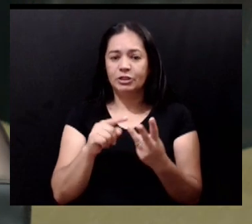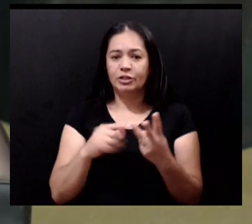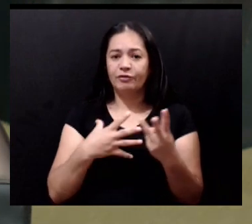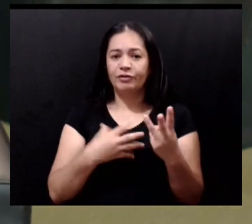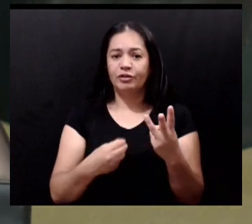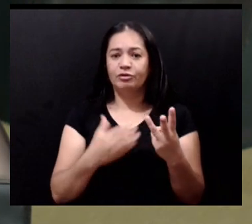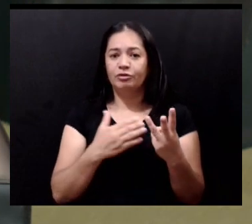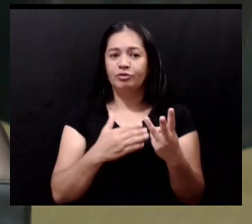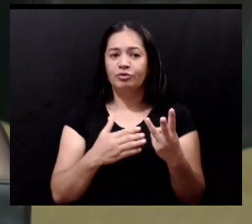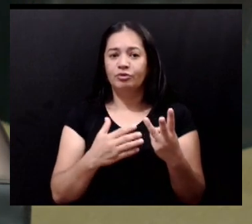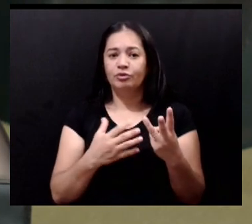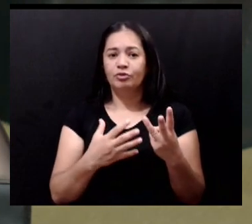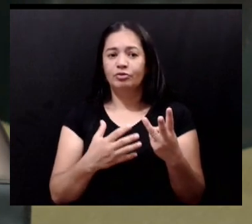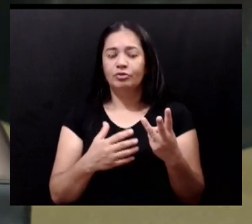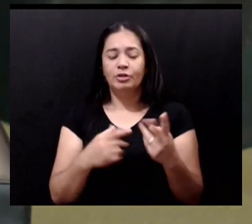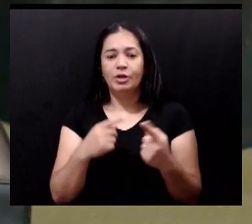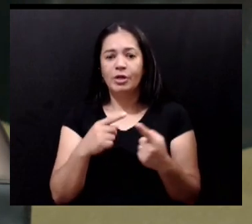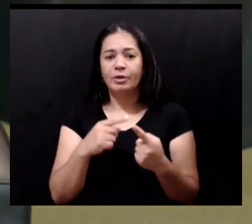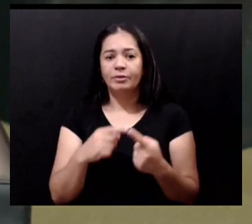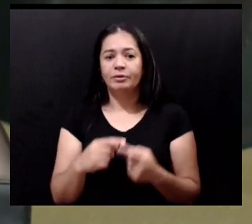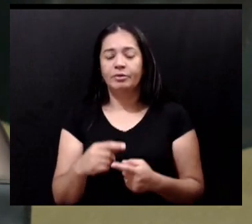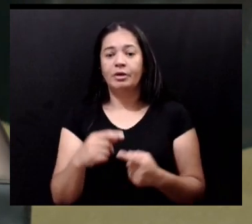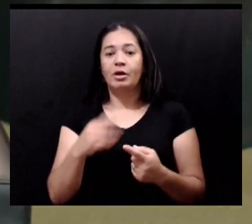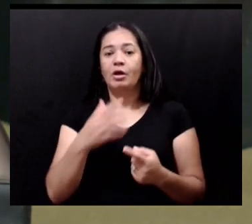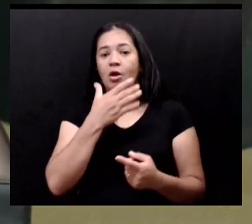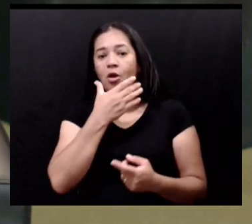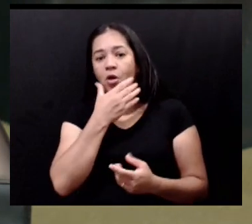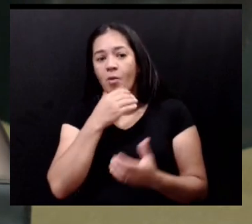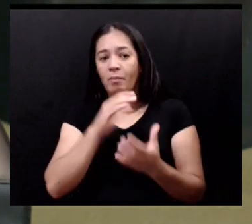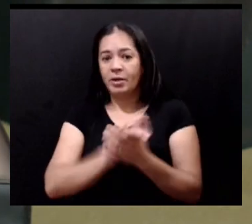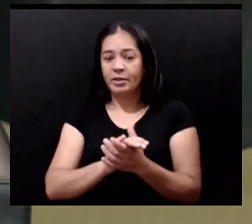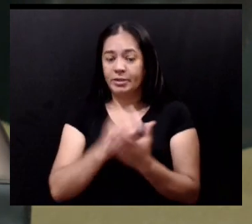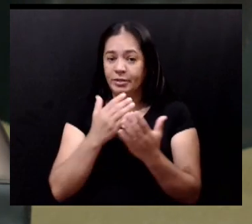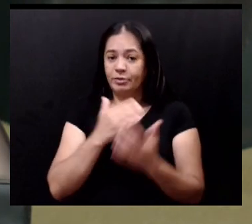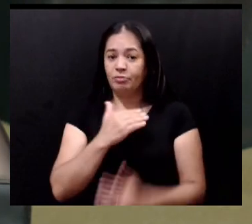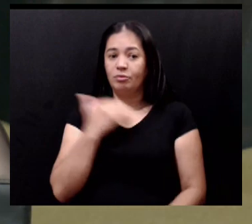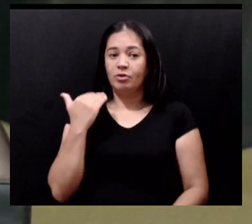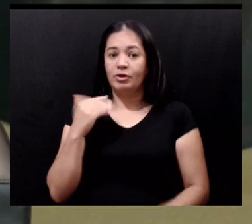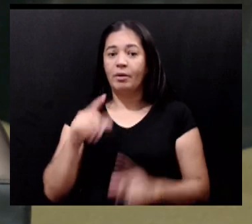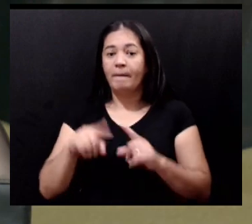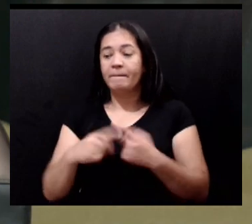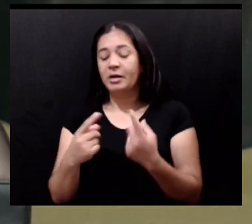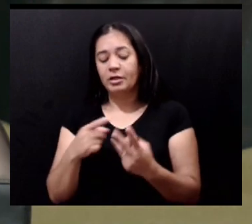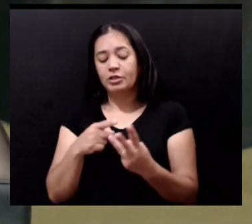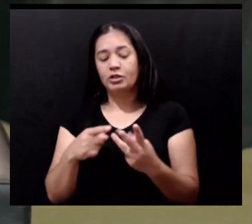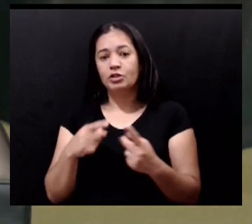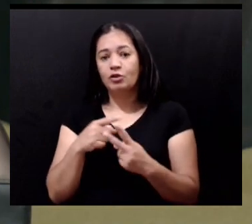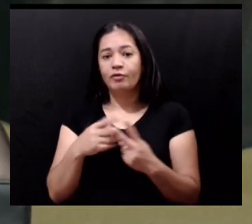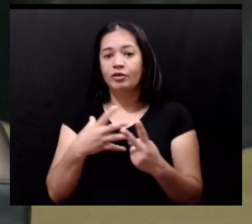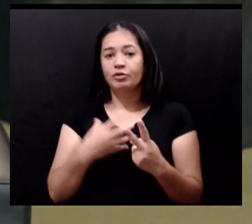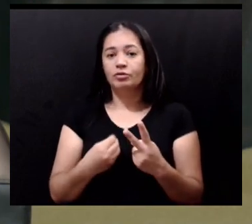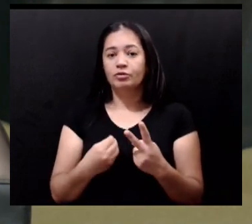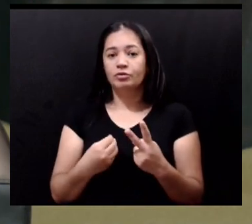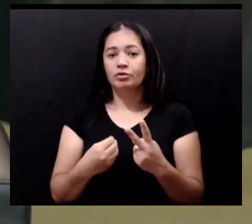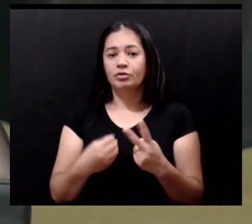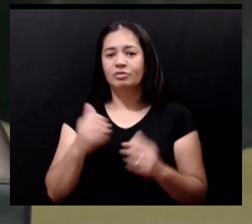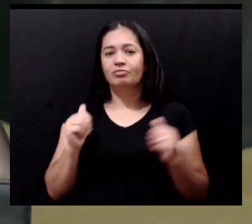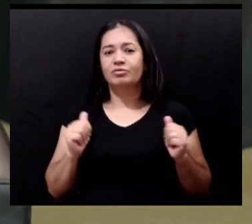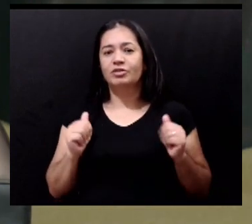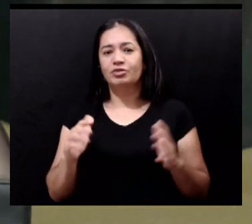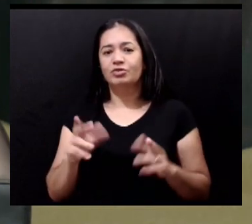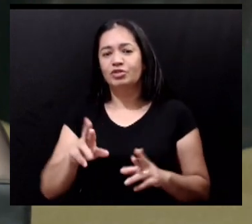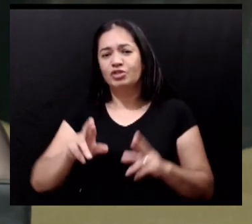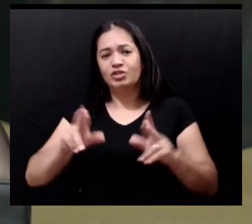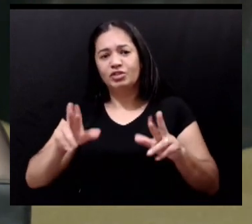opostas, tá? Ela perdeu o marido e os 2 filhos reagiram de formas opostas. Um se fechou totalmente e o outro finge que está